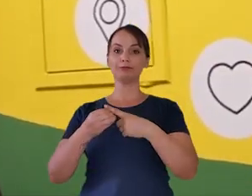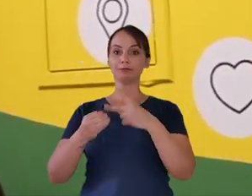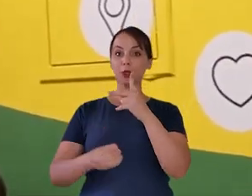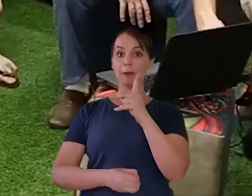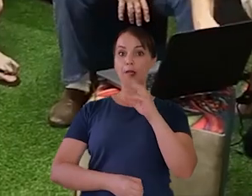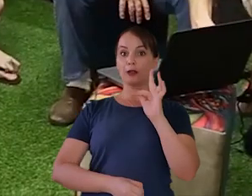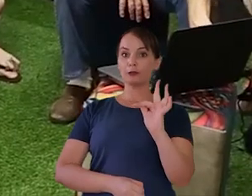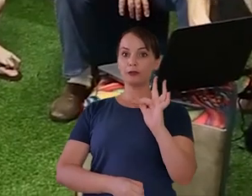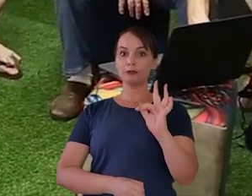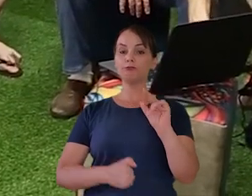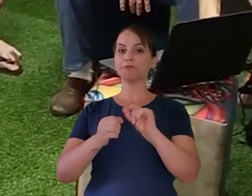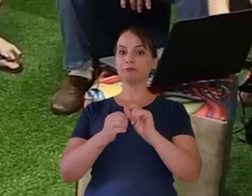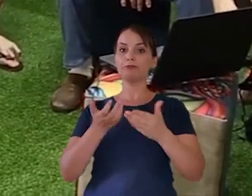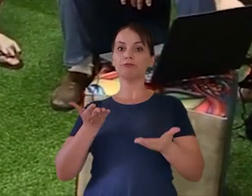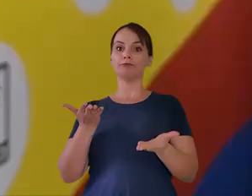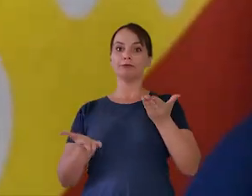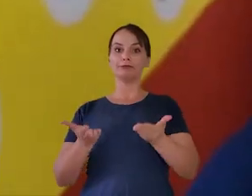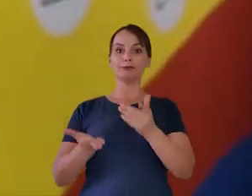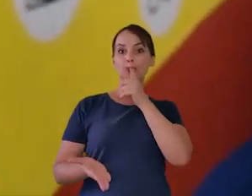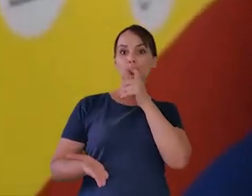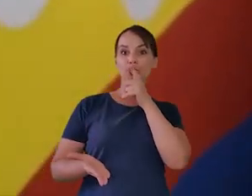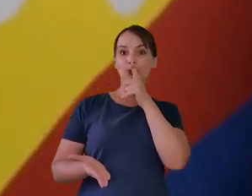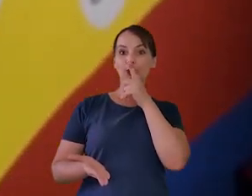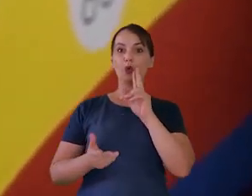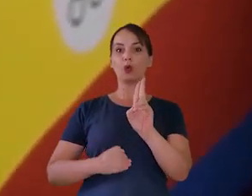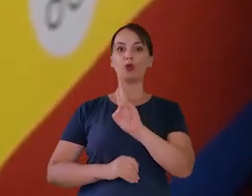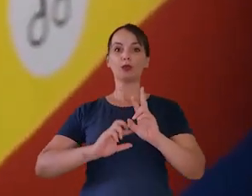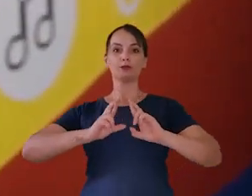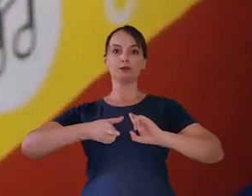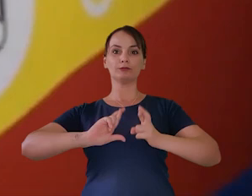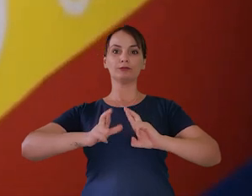pluviômetros de báscula, baseado em sucata.